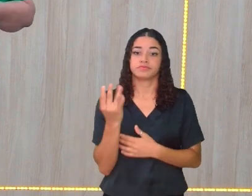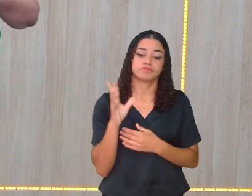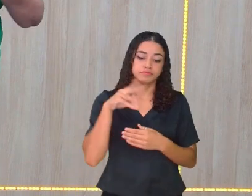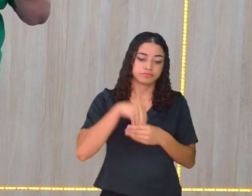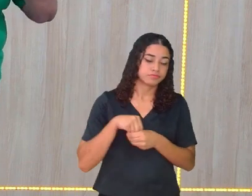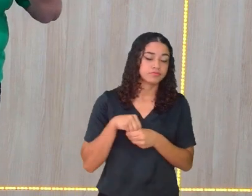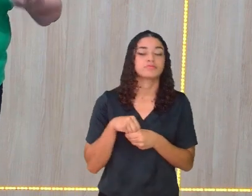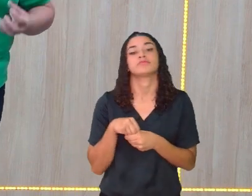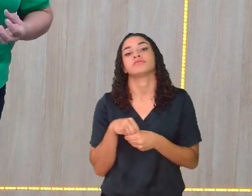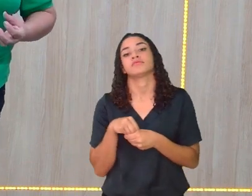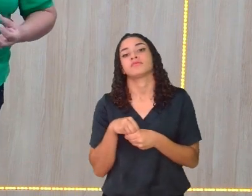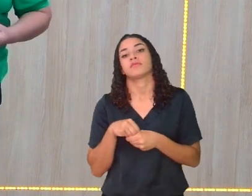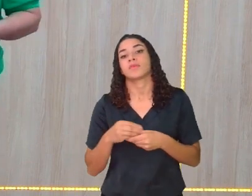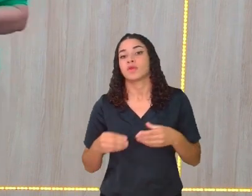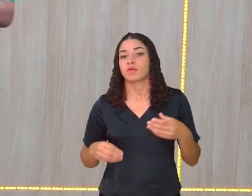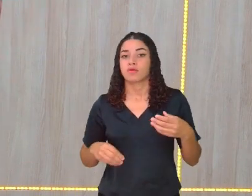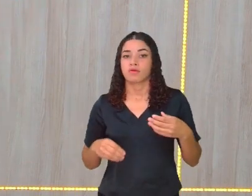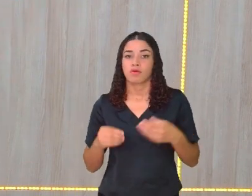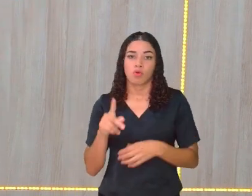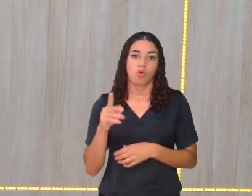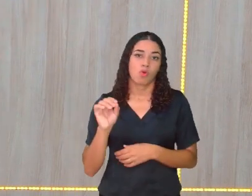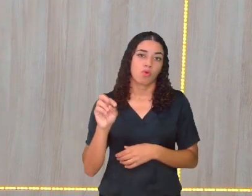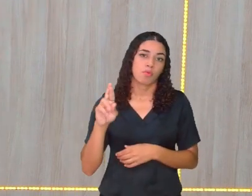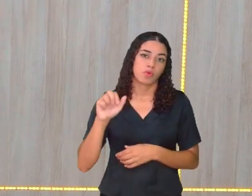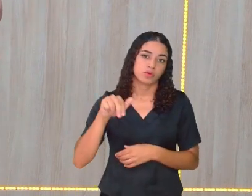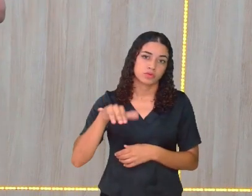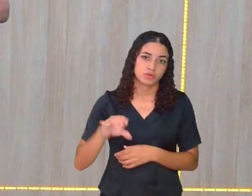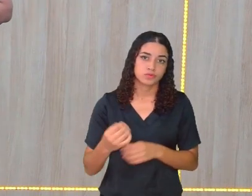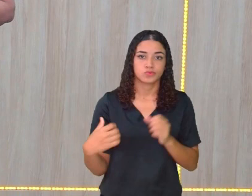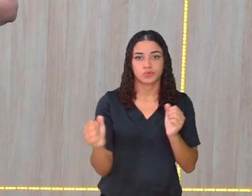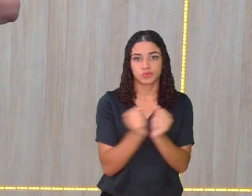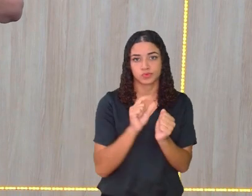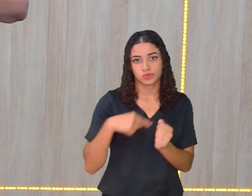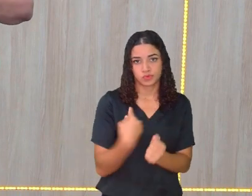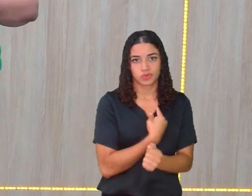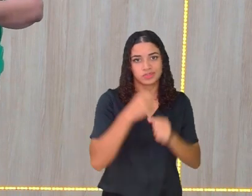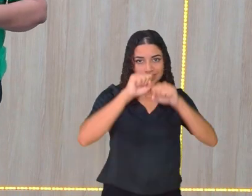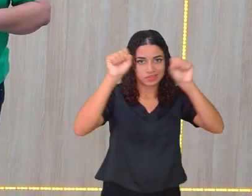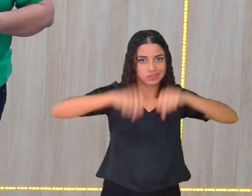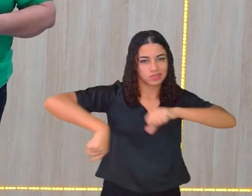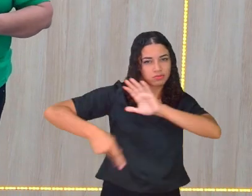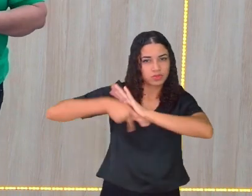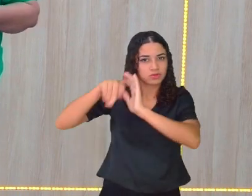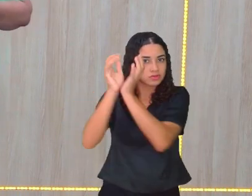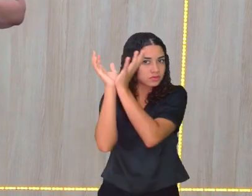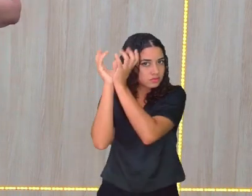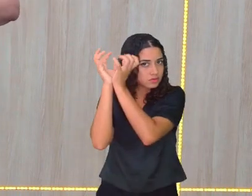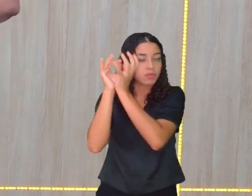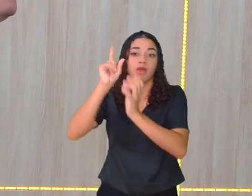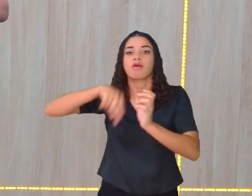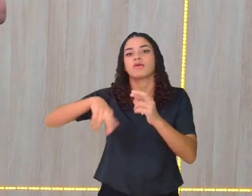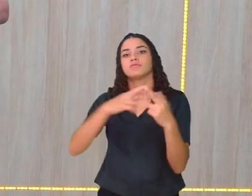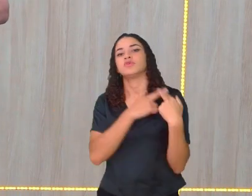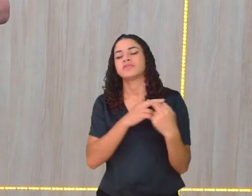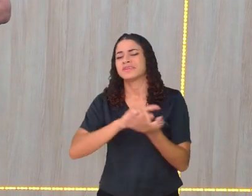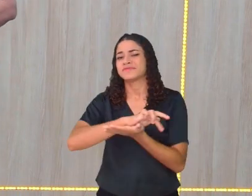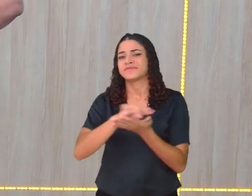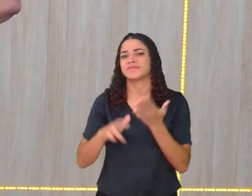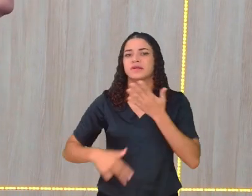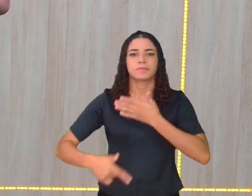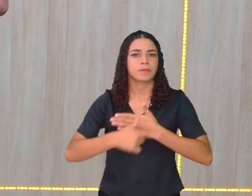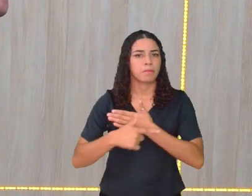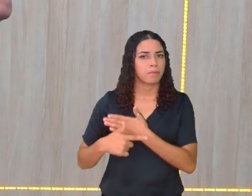essa questão dos hormônios com o nosso sistema nervoso. Então, é como aí tivesse responsável por um monte de